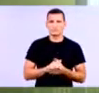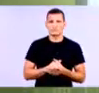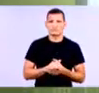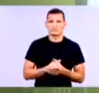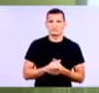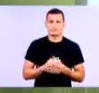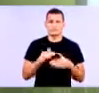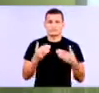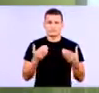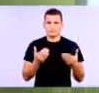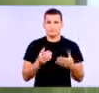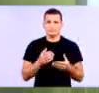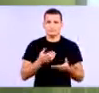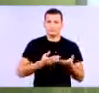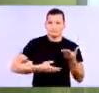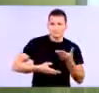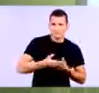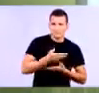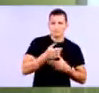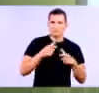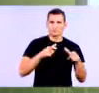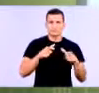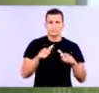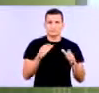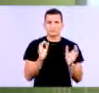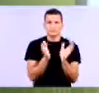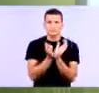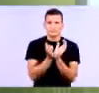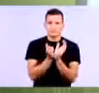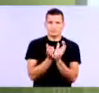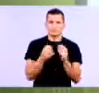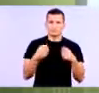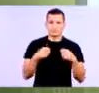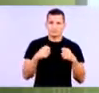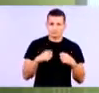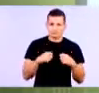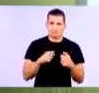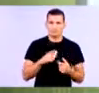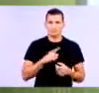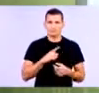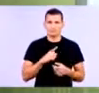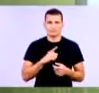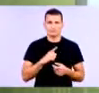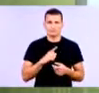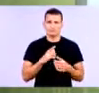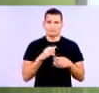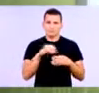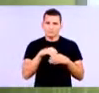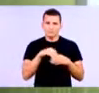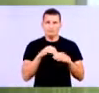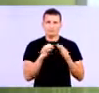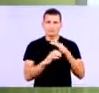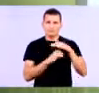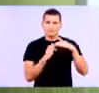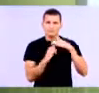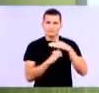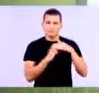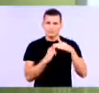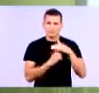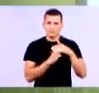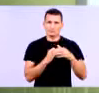essa sincronia, esse trabalho em conjunto que deve ser estabelecido na empresa, com